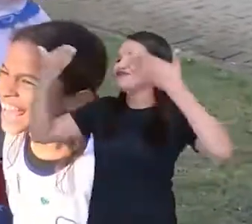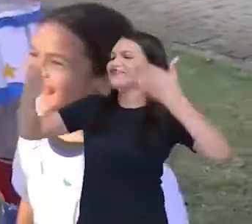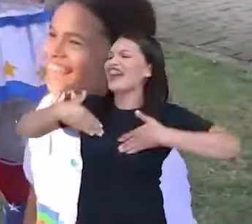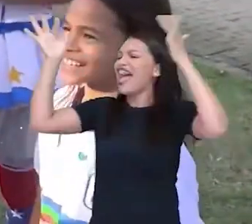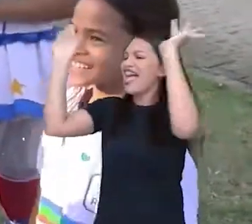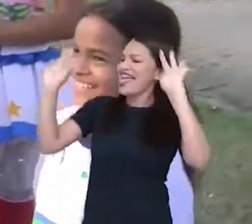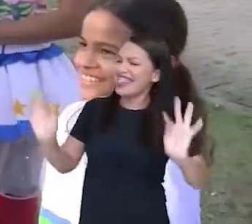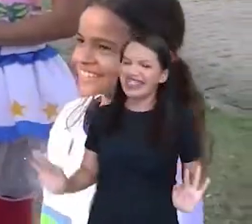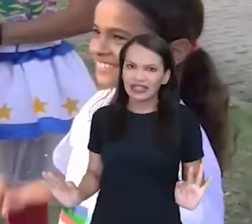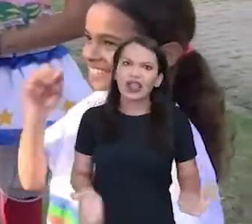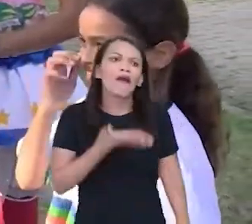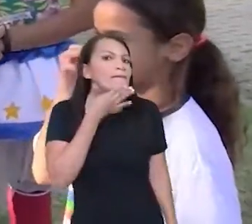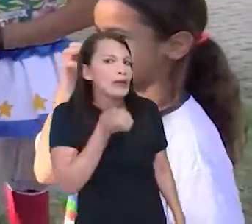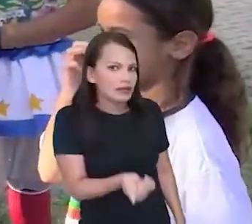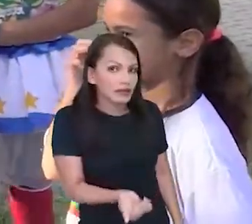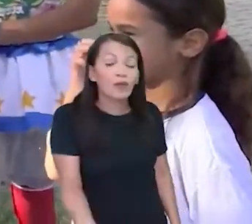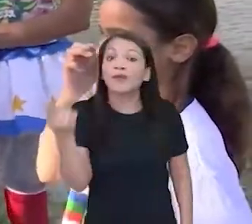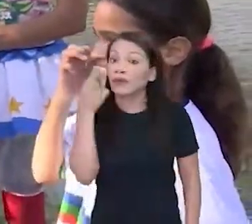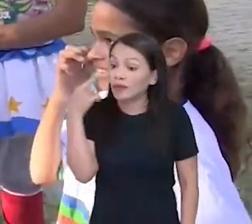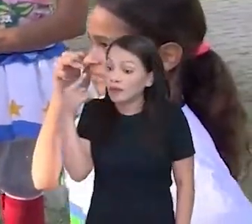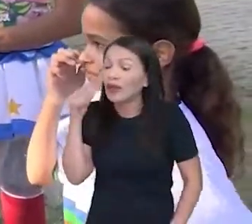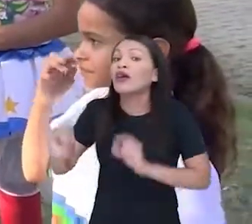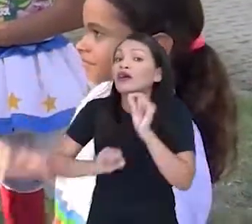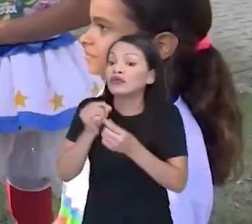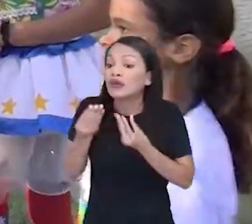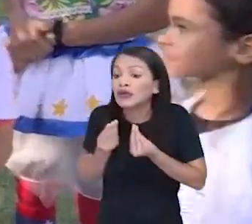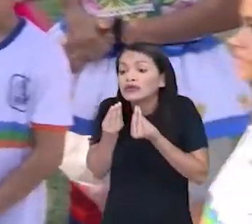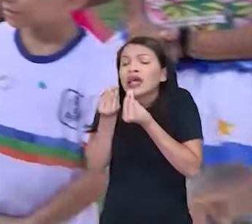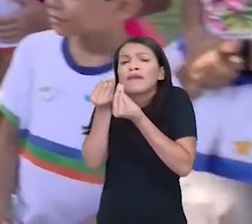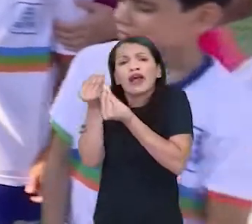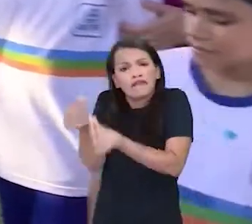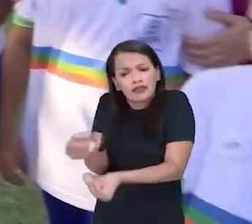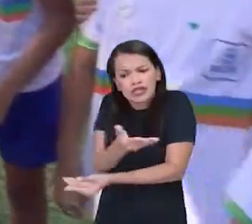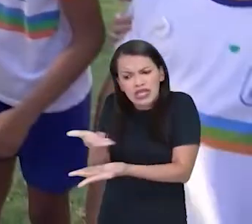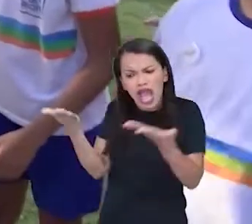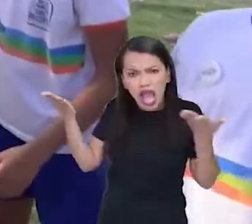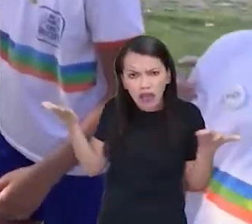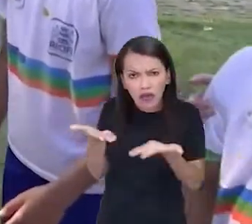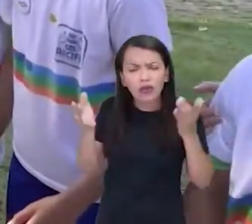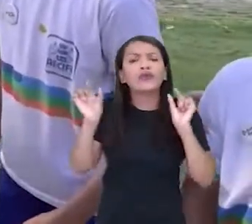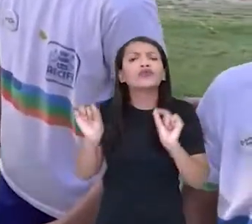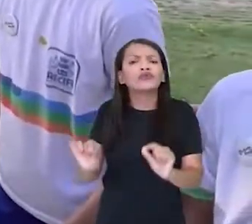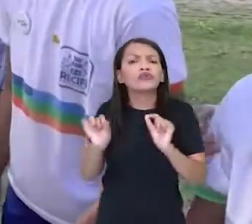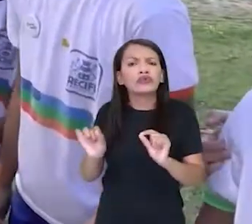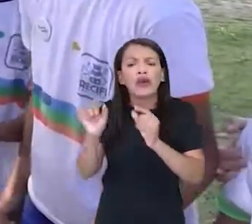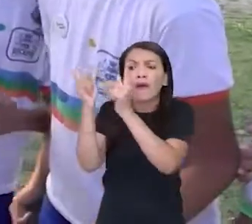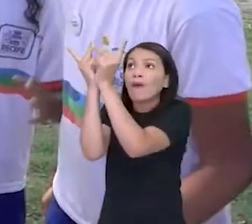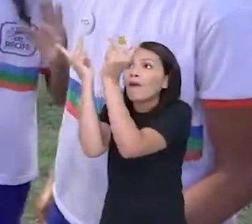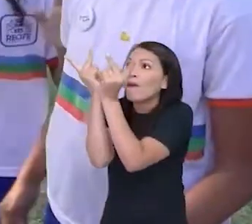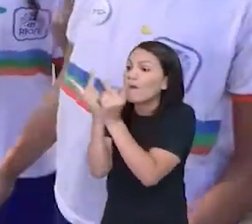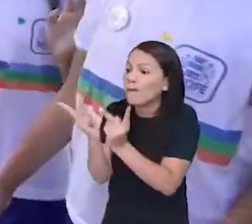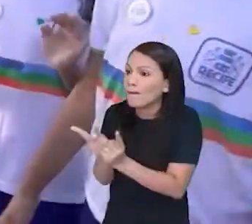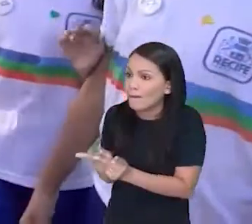melhorou mas olha só eu vou entregar para vocês agora o mapa do tesouro